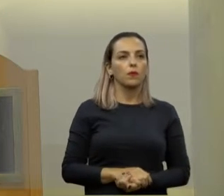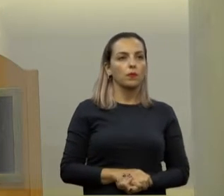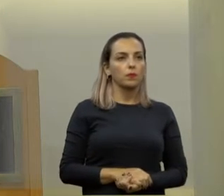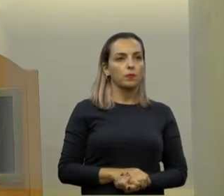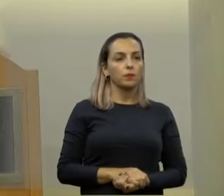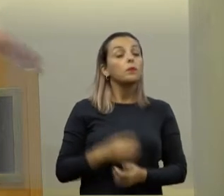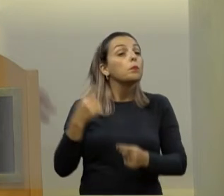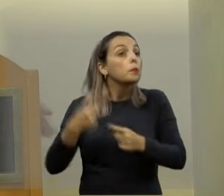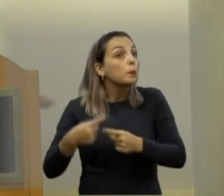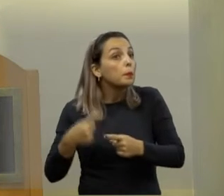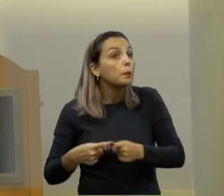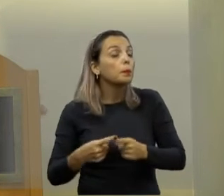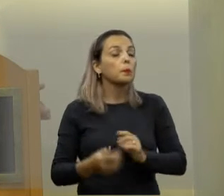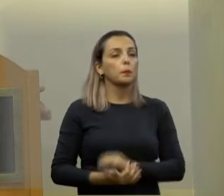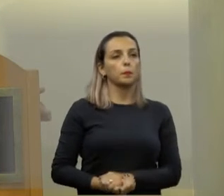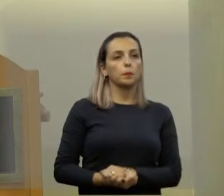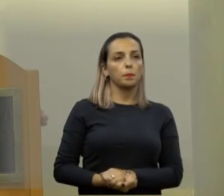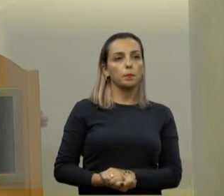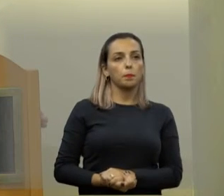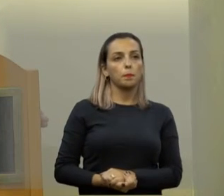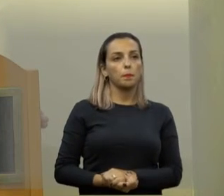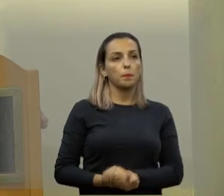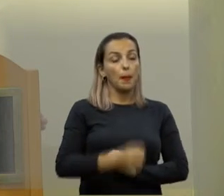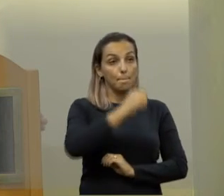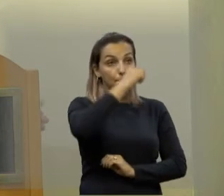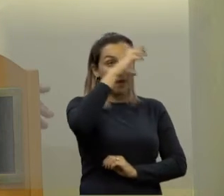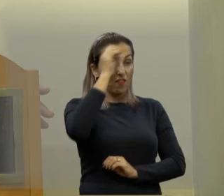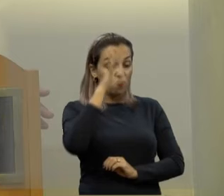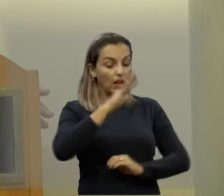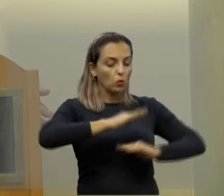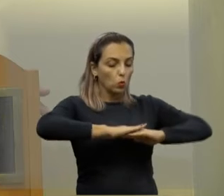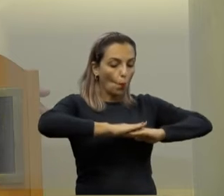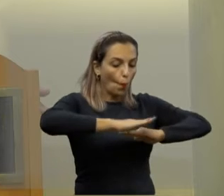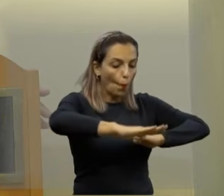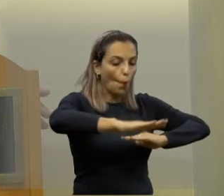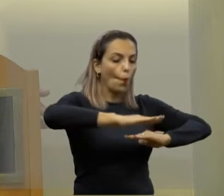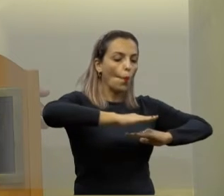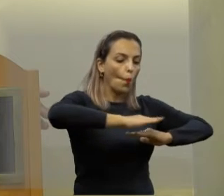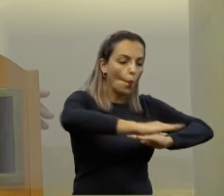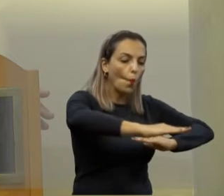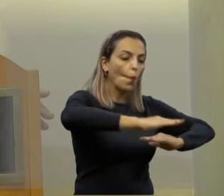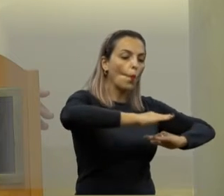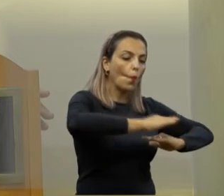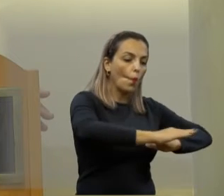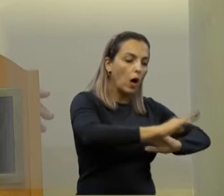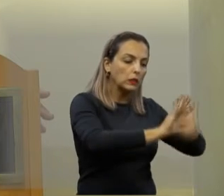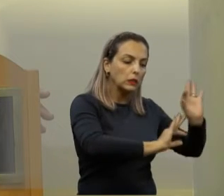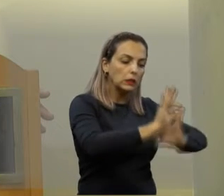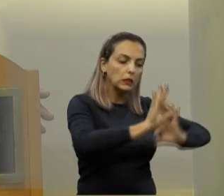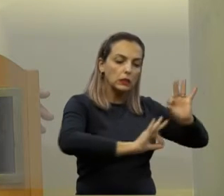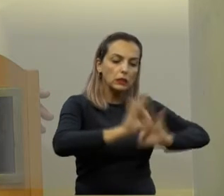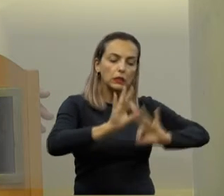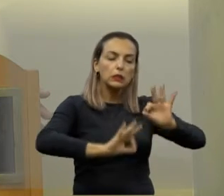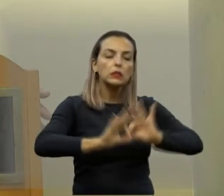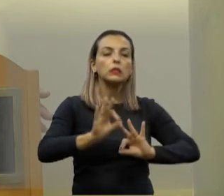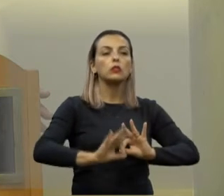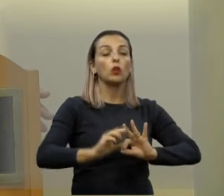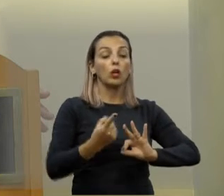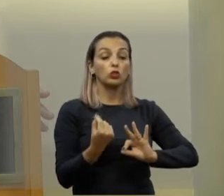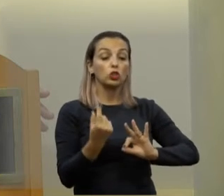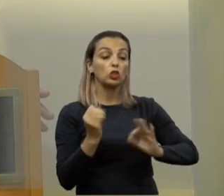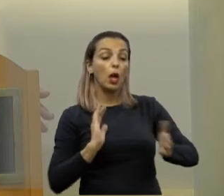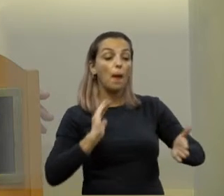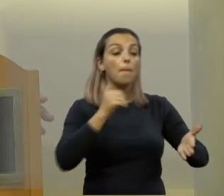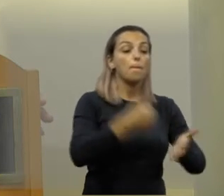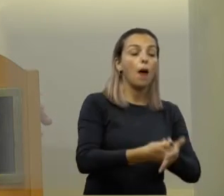uma porque para prefeitura arrumar os erros do mal e vencedor empregado o dinheiro público